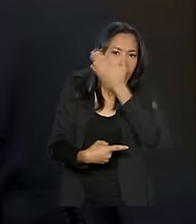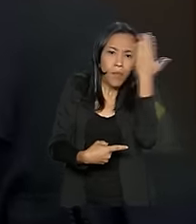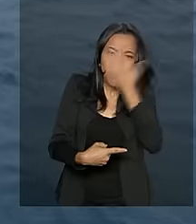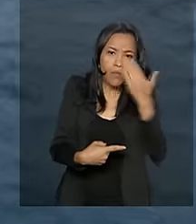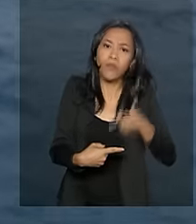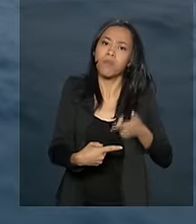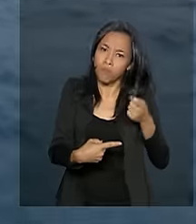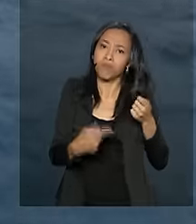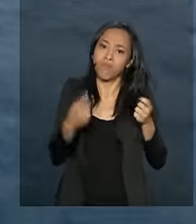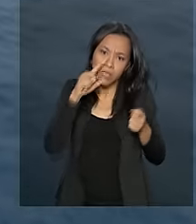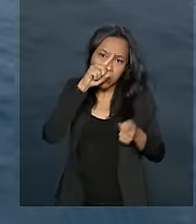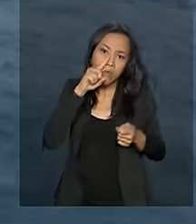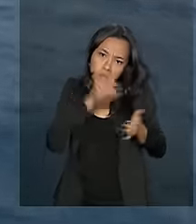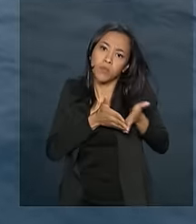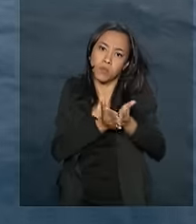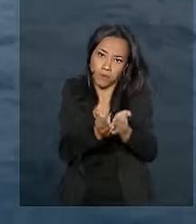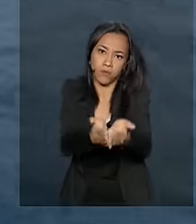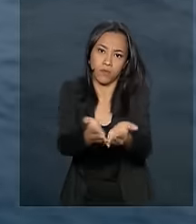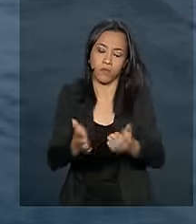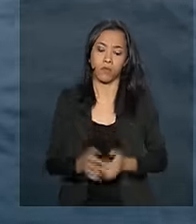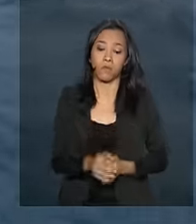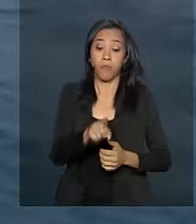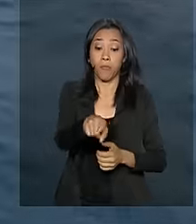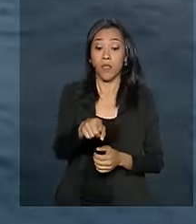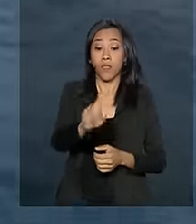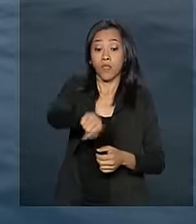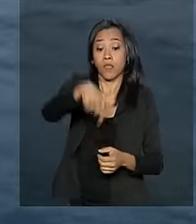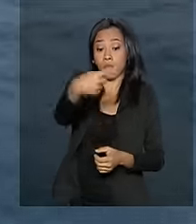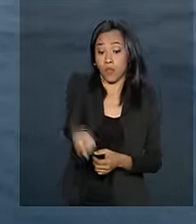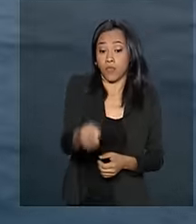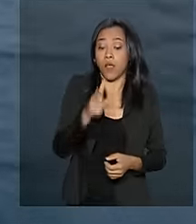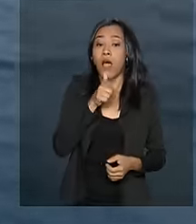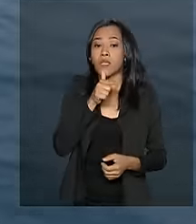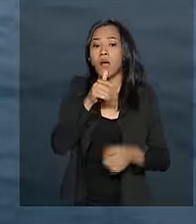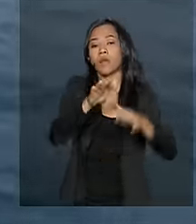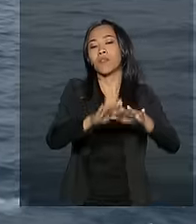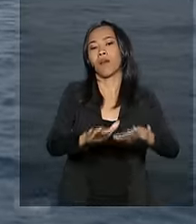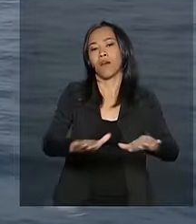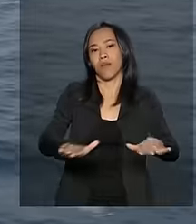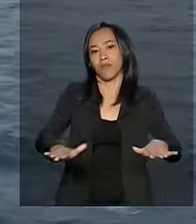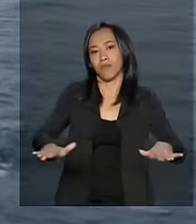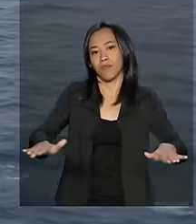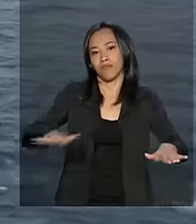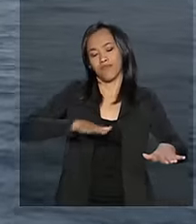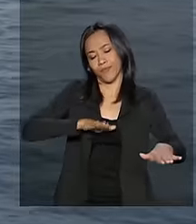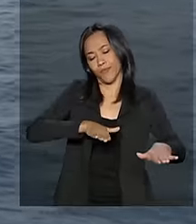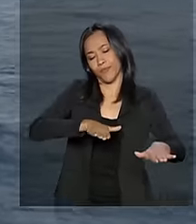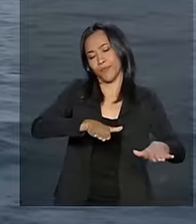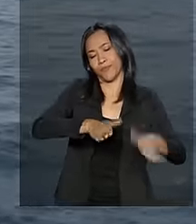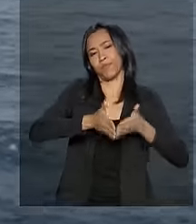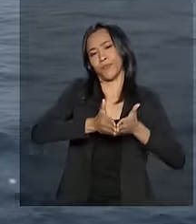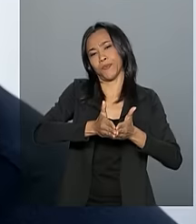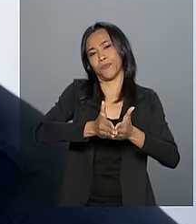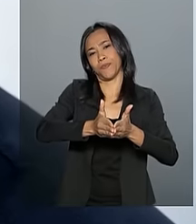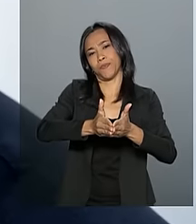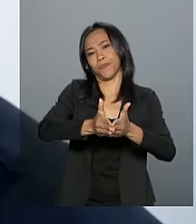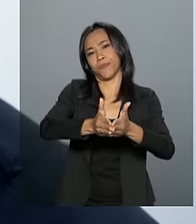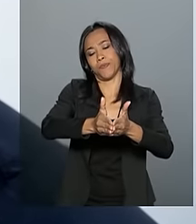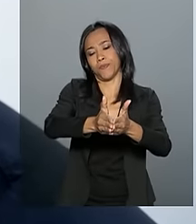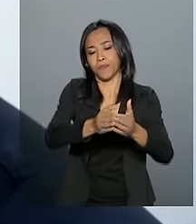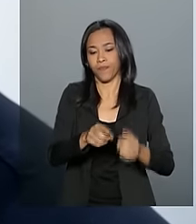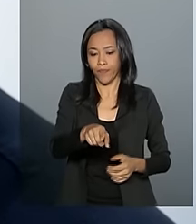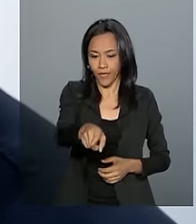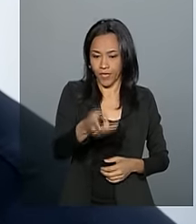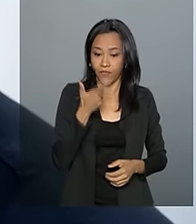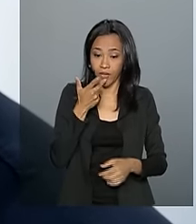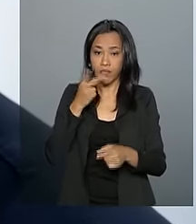atingir o navio. Nas últimas horas de navegação, águas mais calmas de novo e a expectativa sobe. Sempre foi um